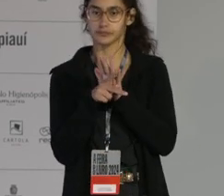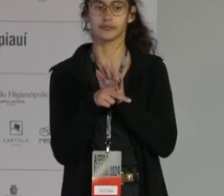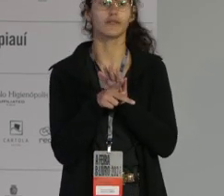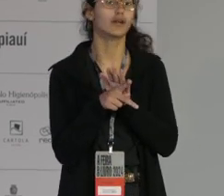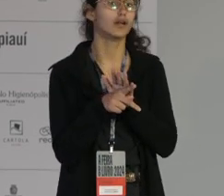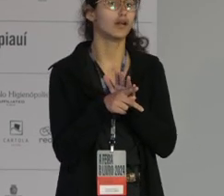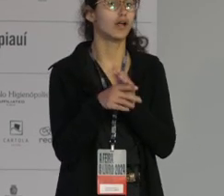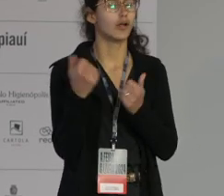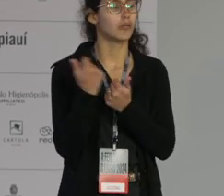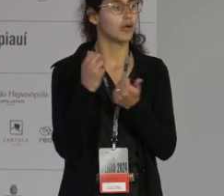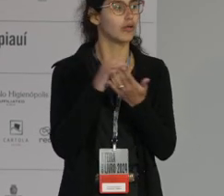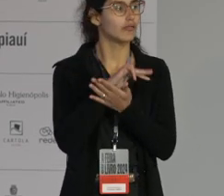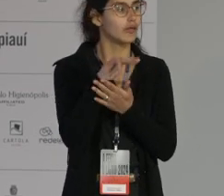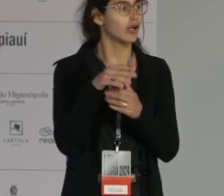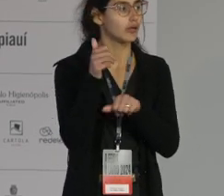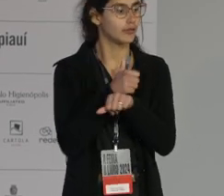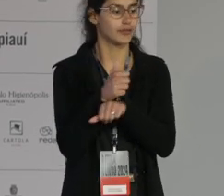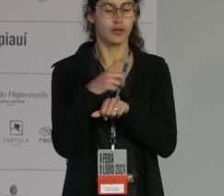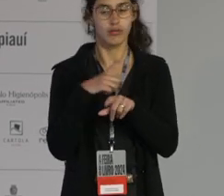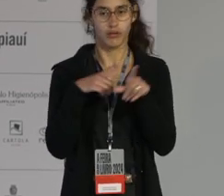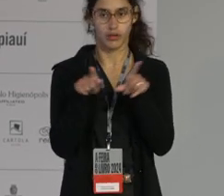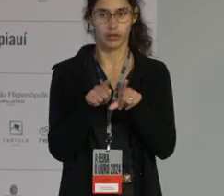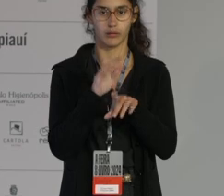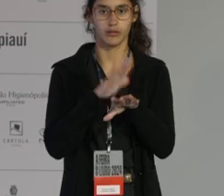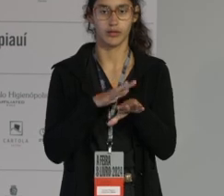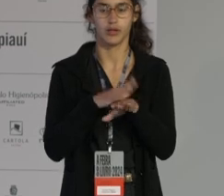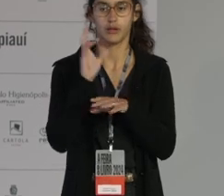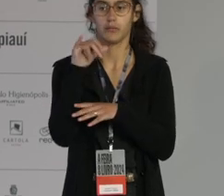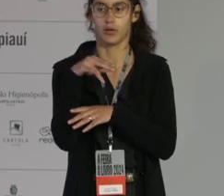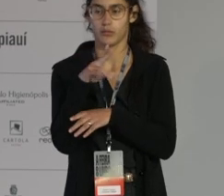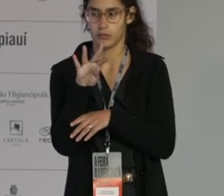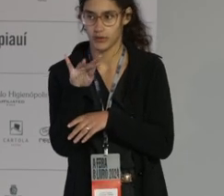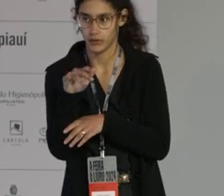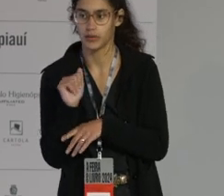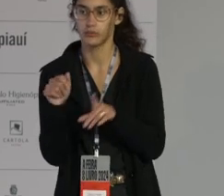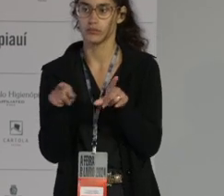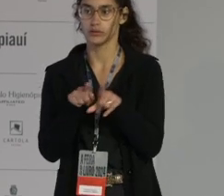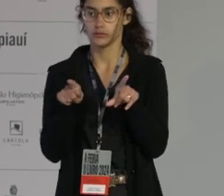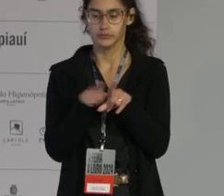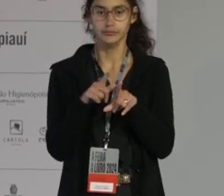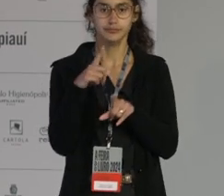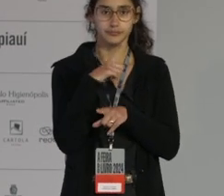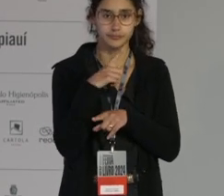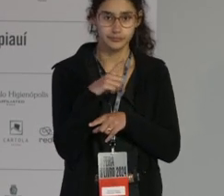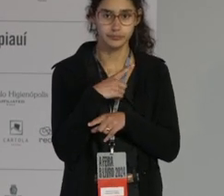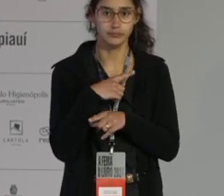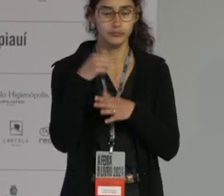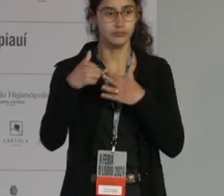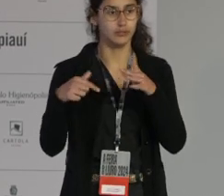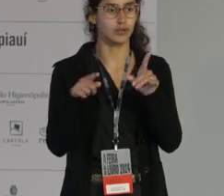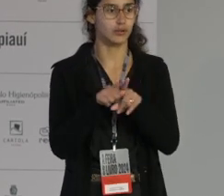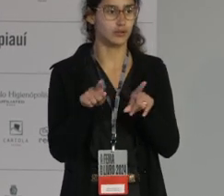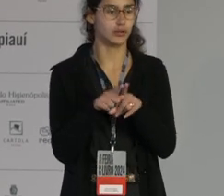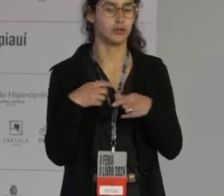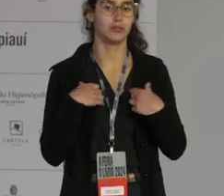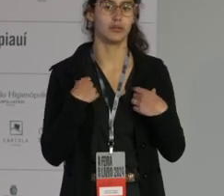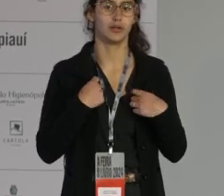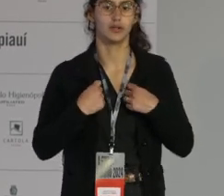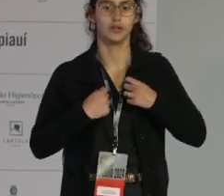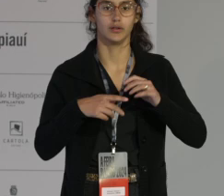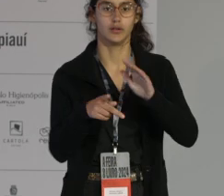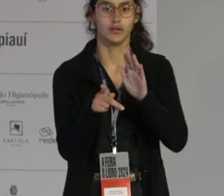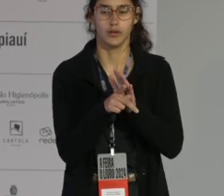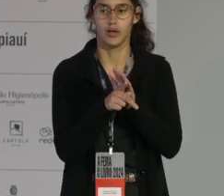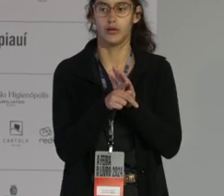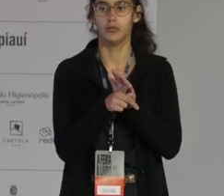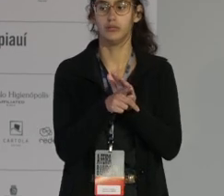assumir várias profissões, assim, tem esse elemento no Macunaíma, né? Inclusive tem esse elemento também do uma espécie de